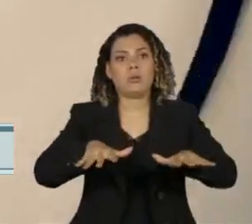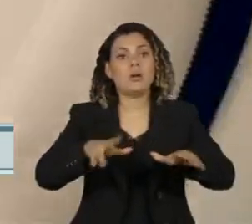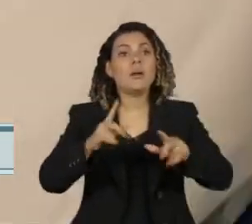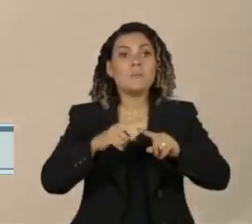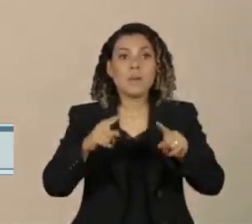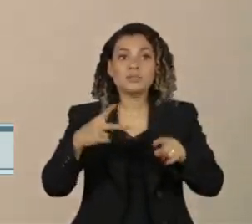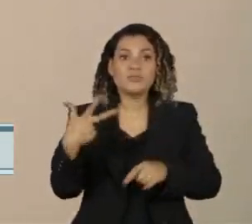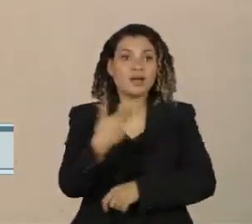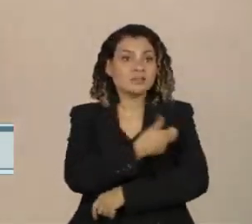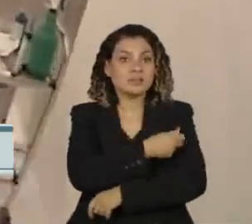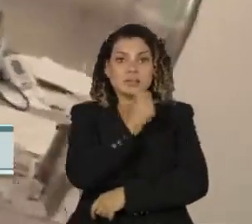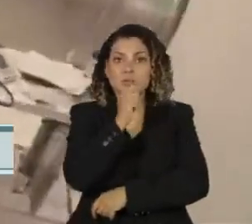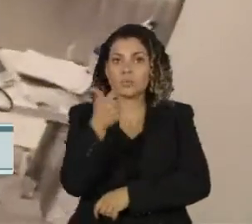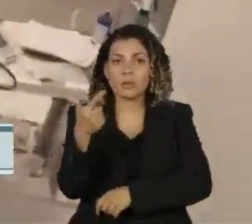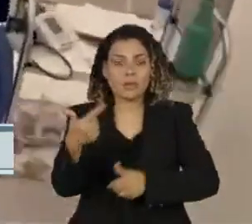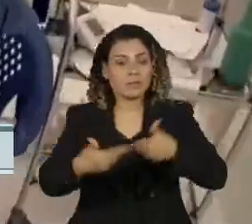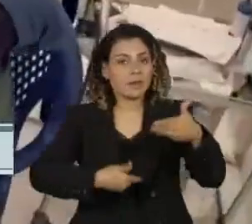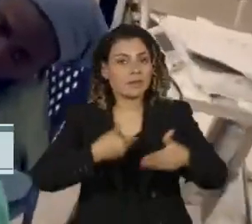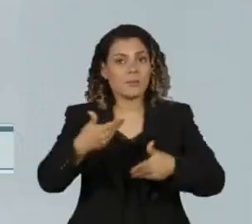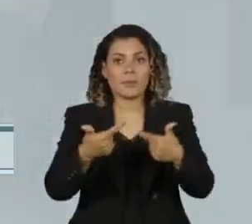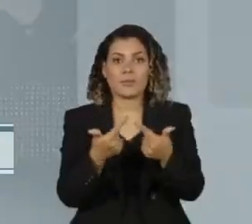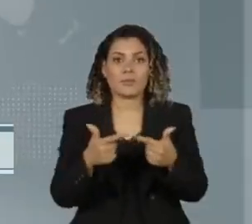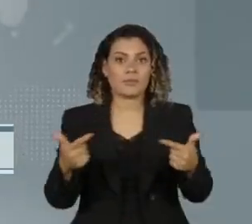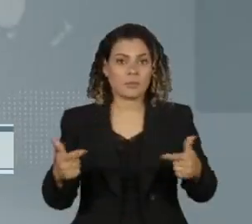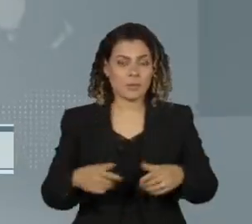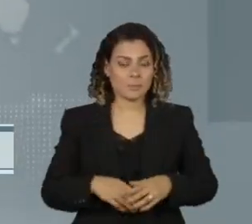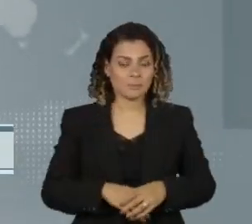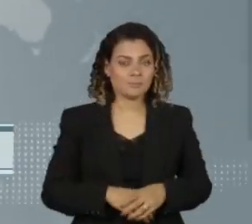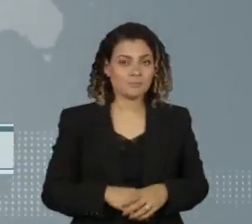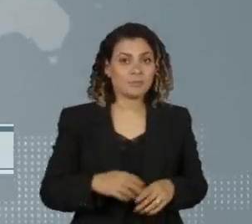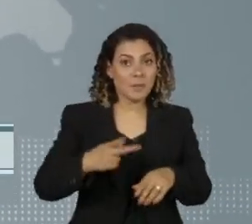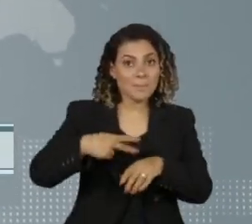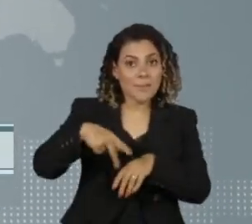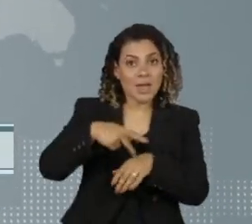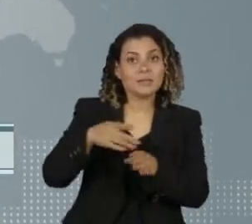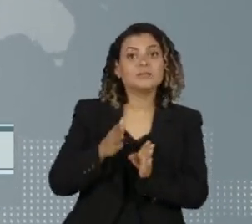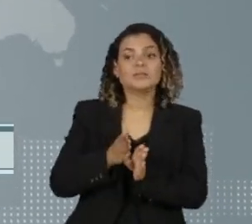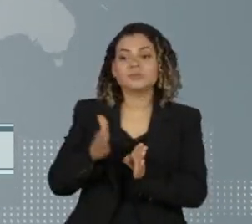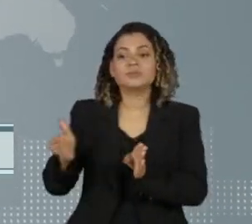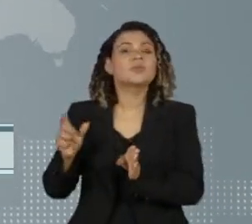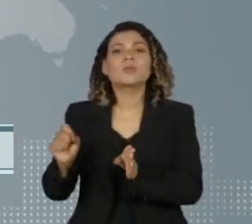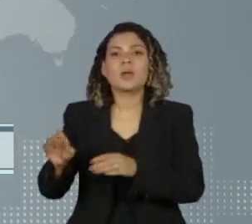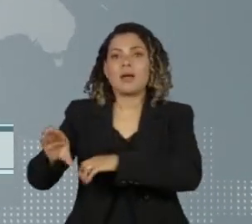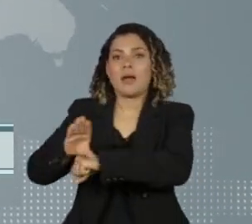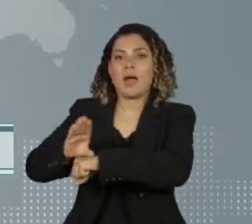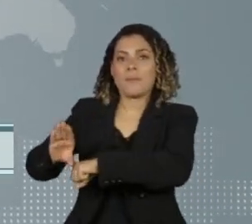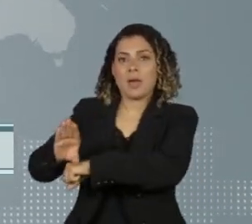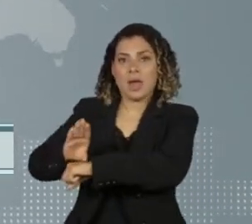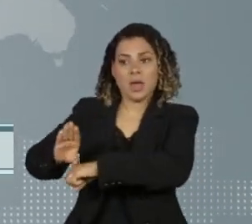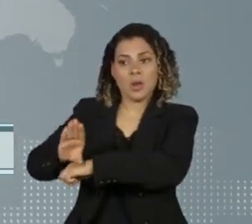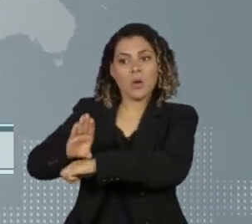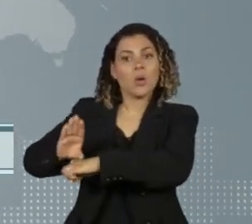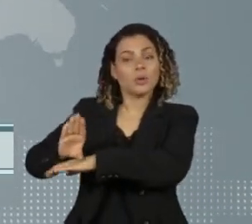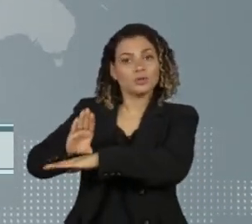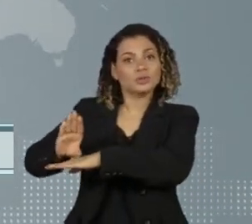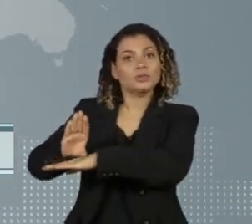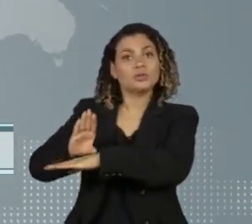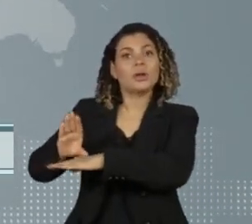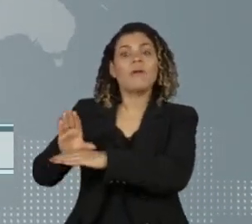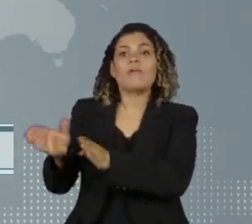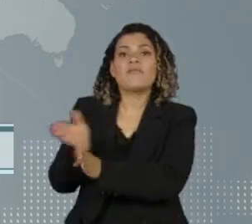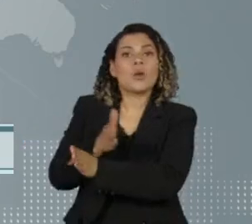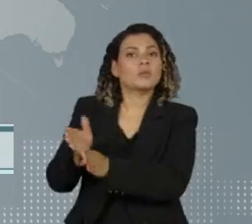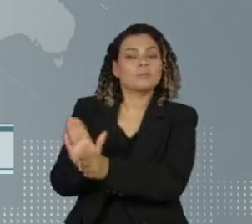não há nem vacina nem tratamento para doença o país vizinho Camarões restringiu o movimento na fronteira